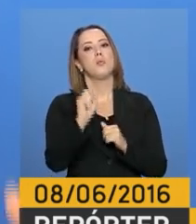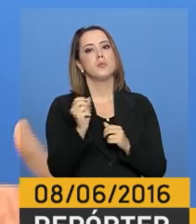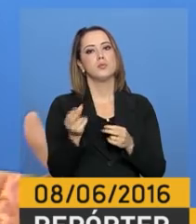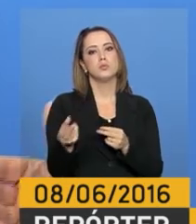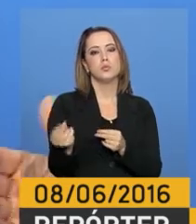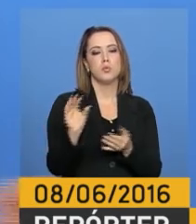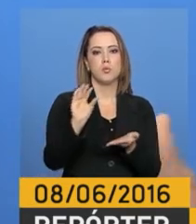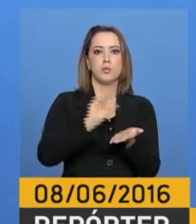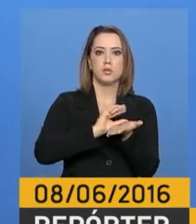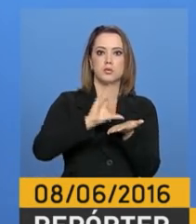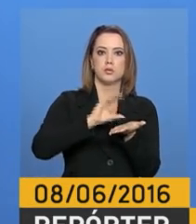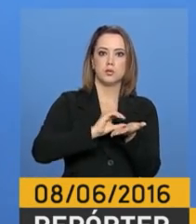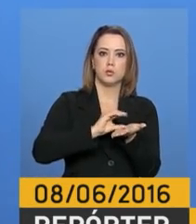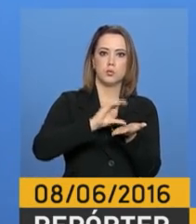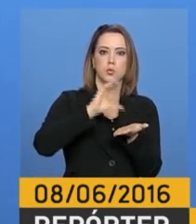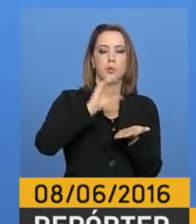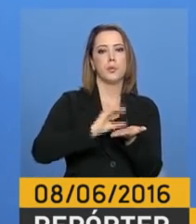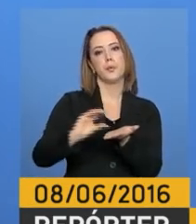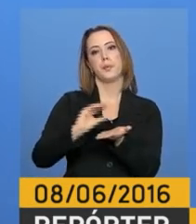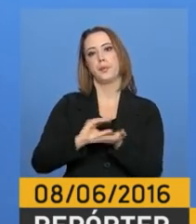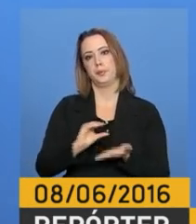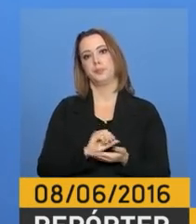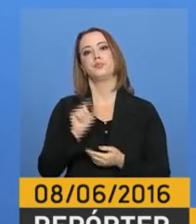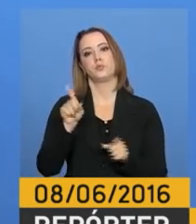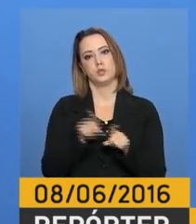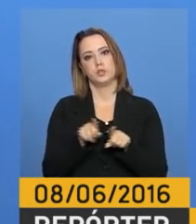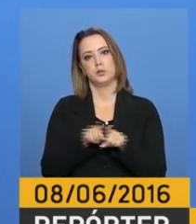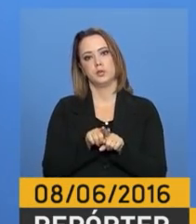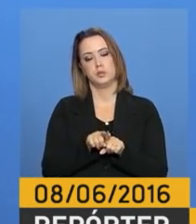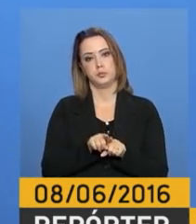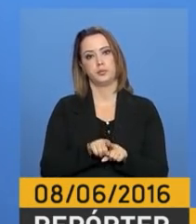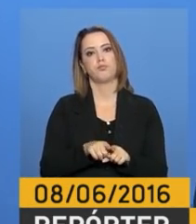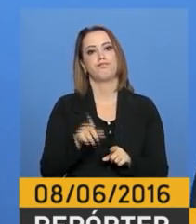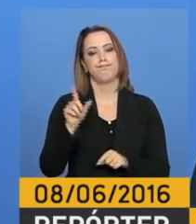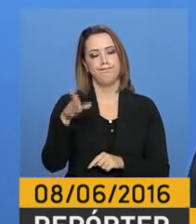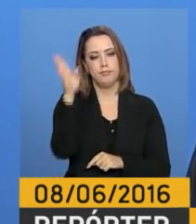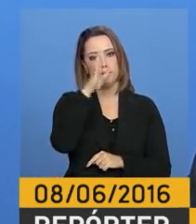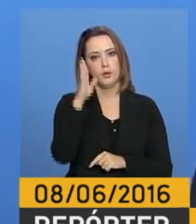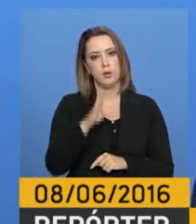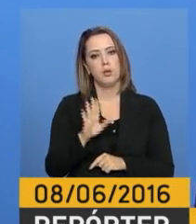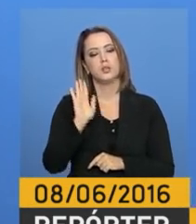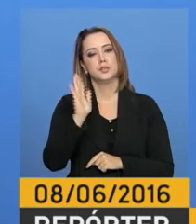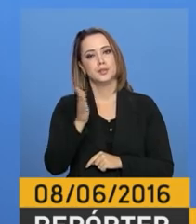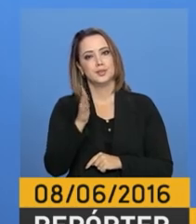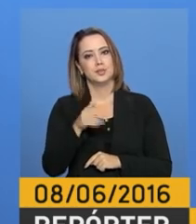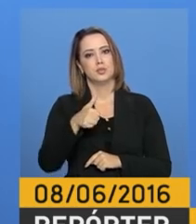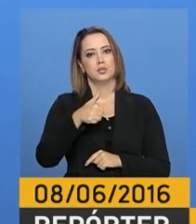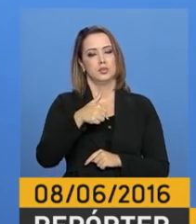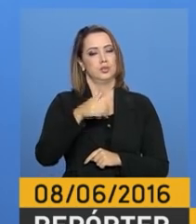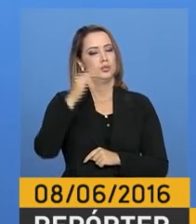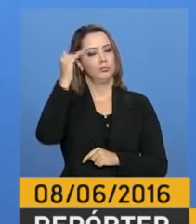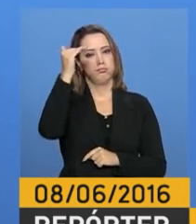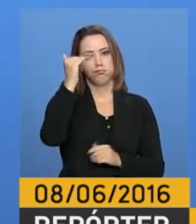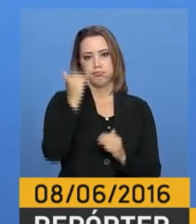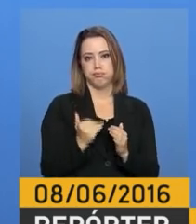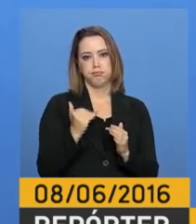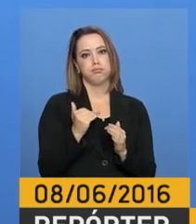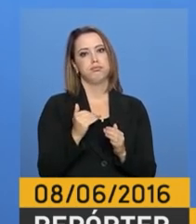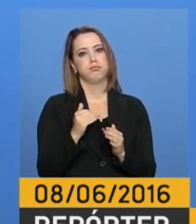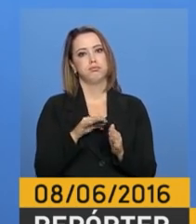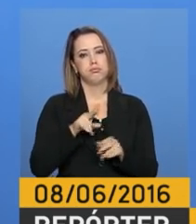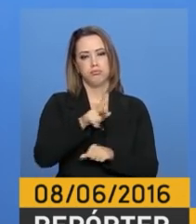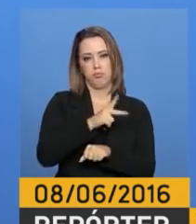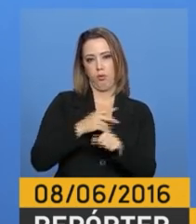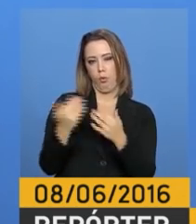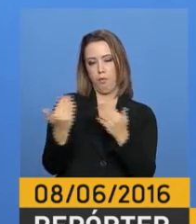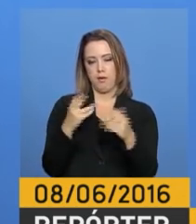passada caiu para 57ª posição em competitividade e nós precisamos voltar